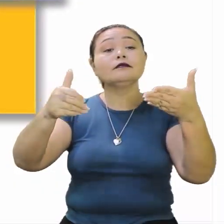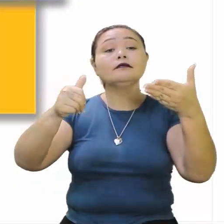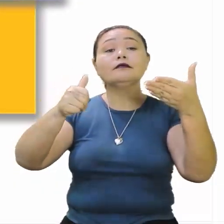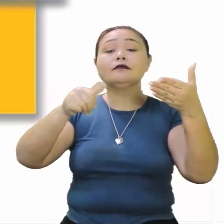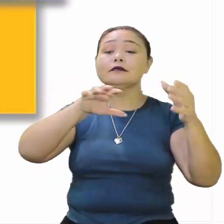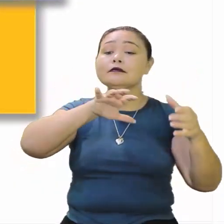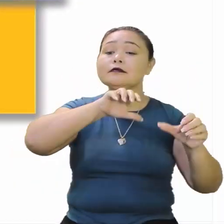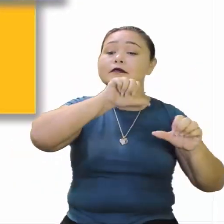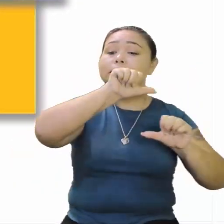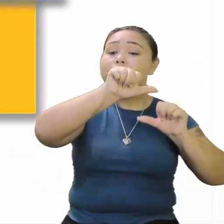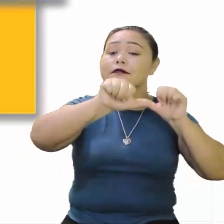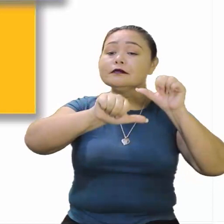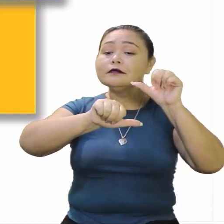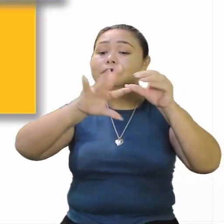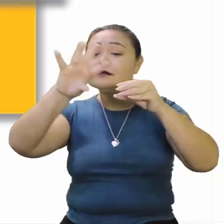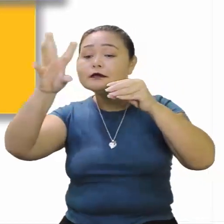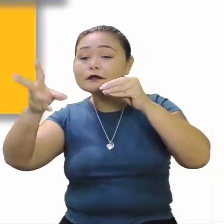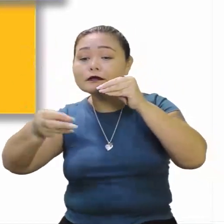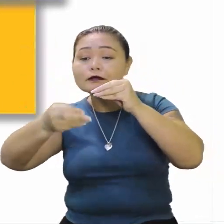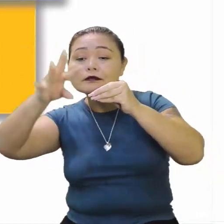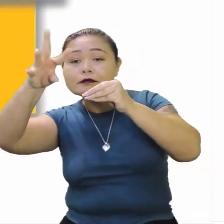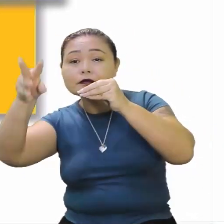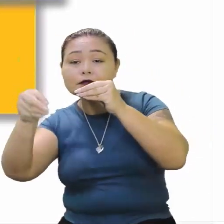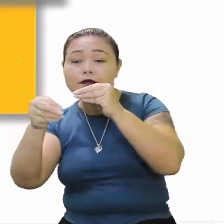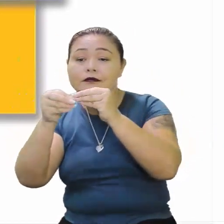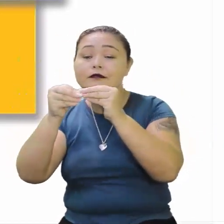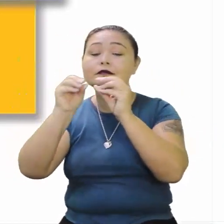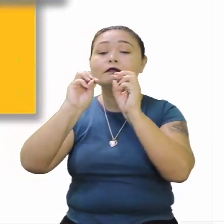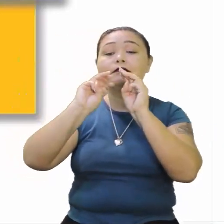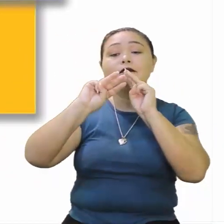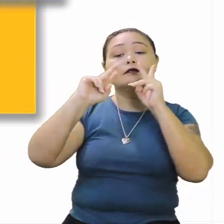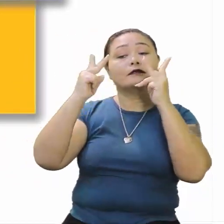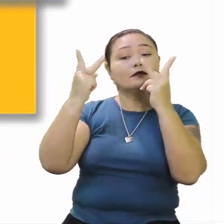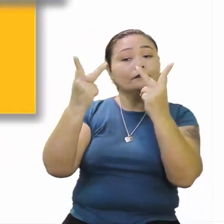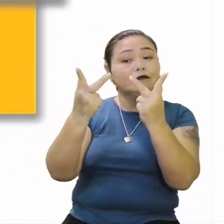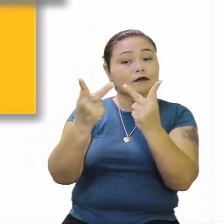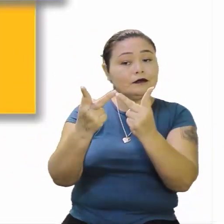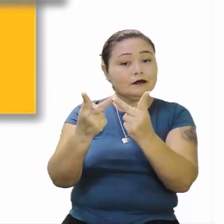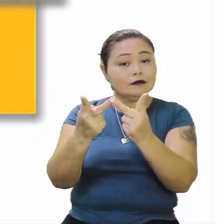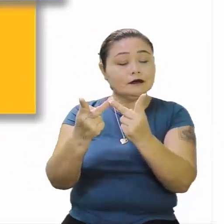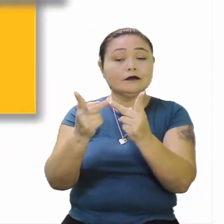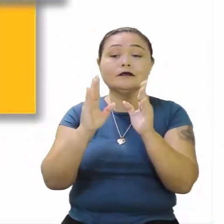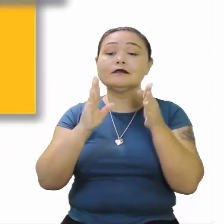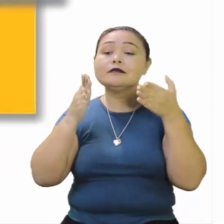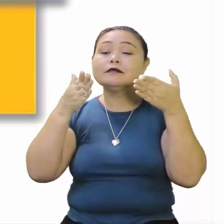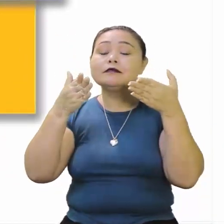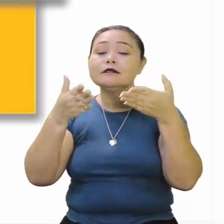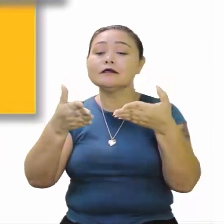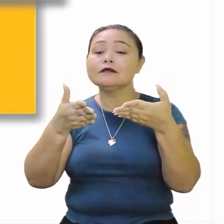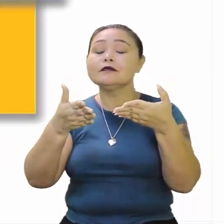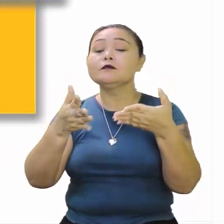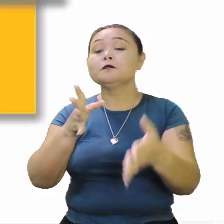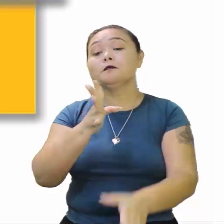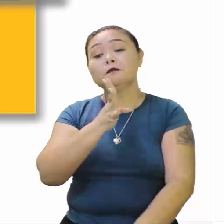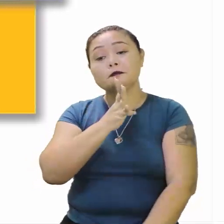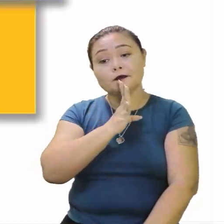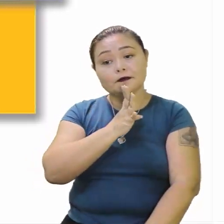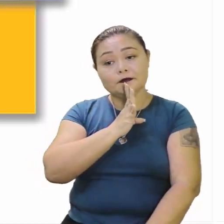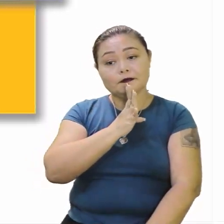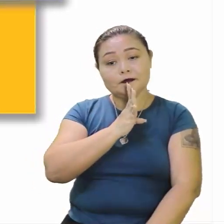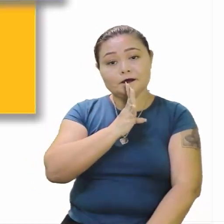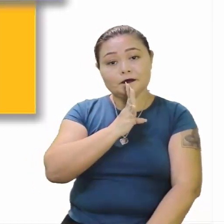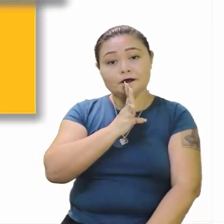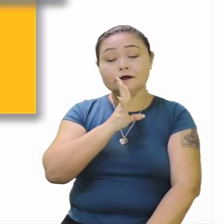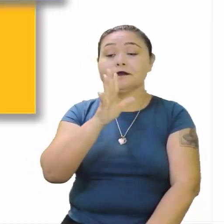estados de agregação da matéria, né? Exatamente o conhecido como